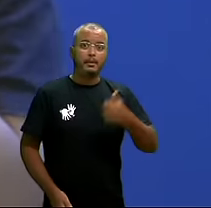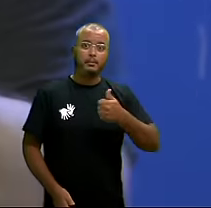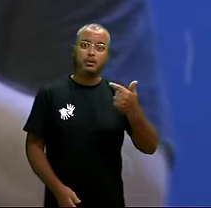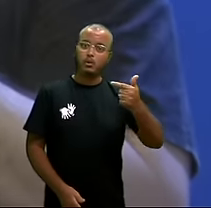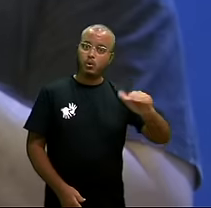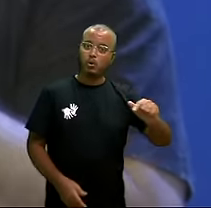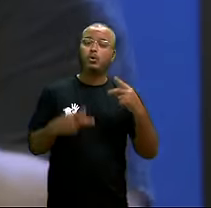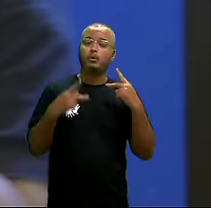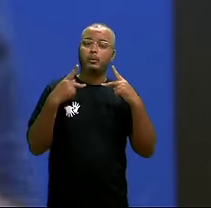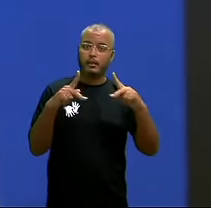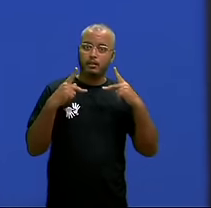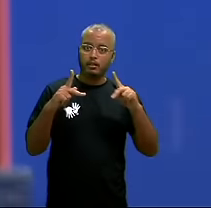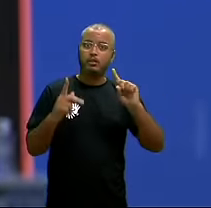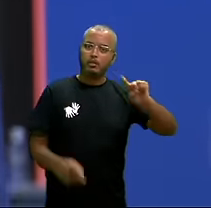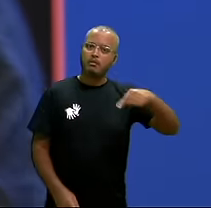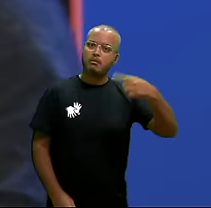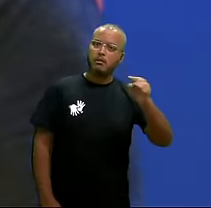obrigado.